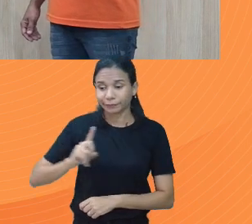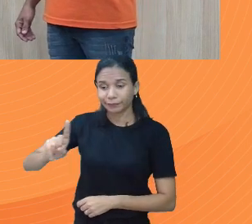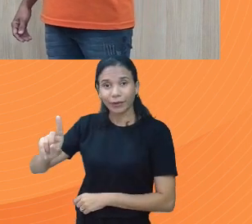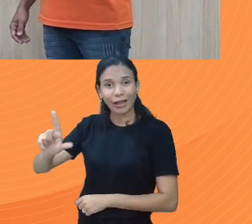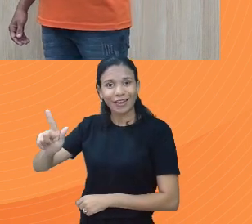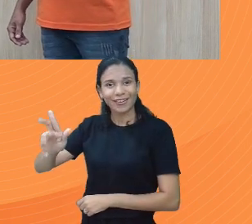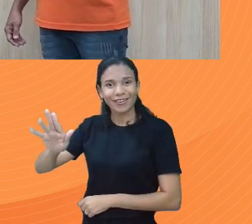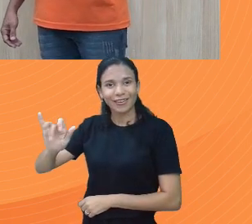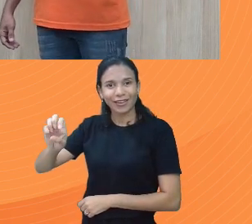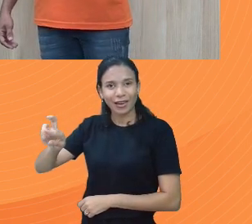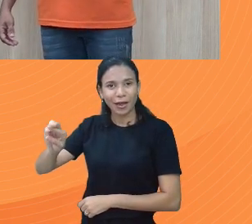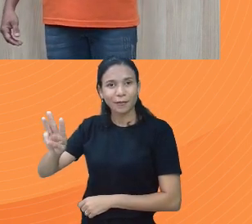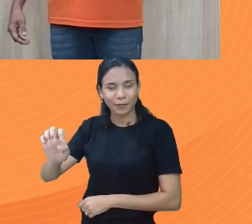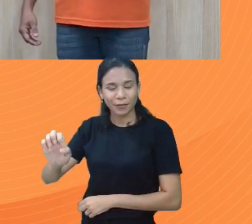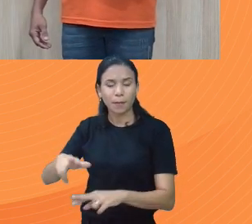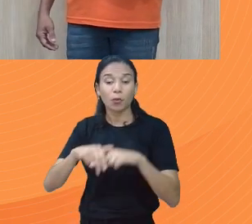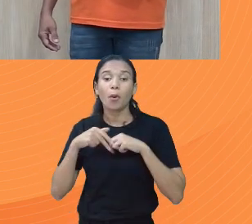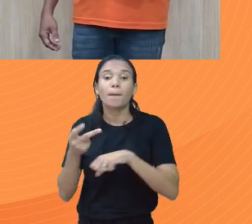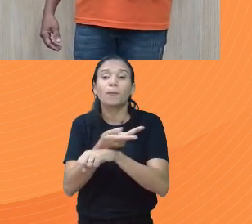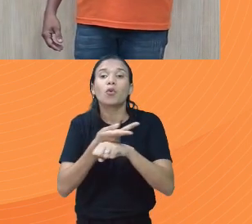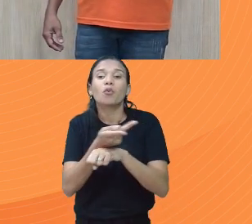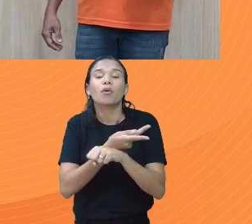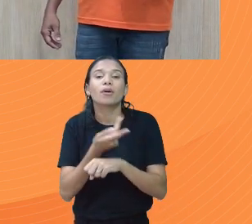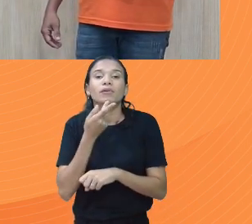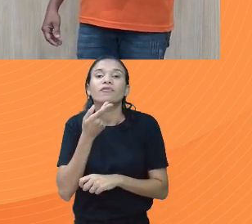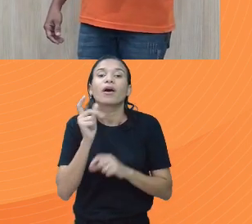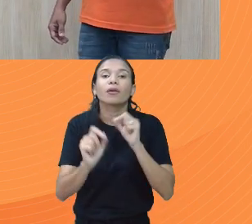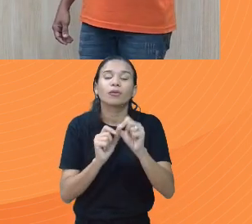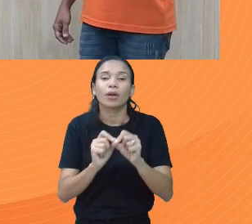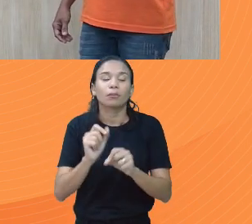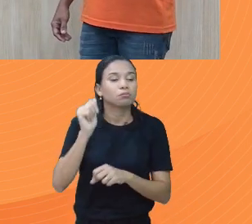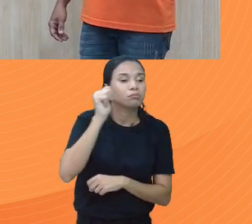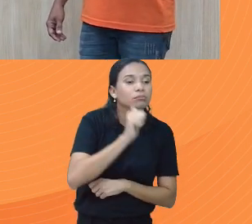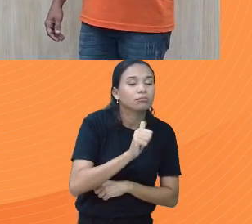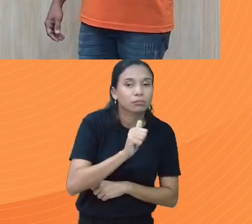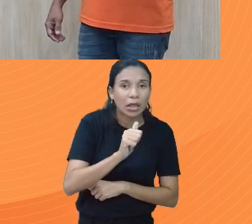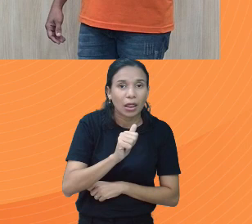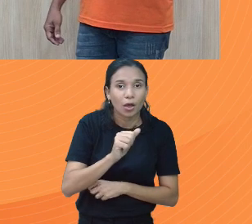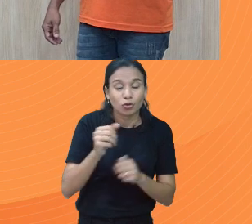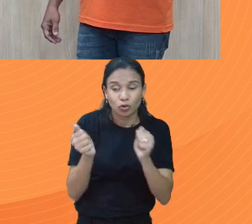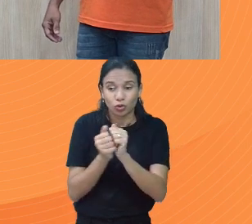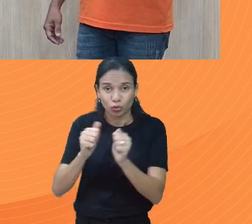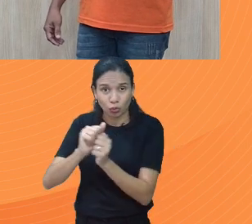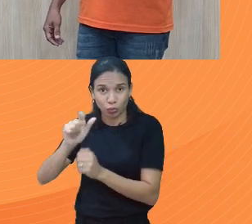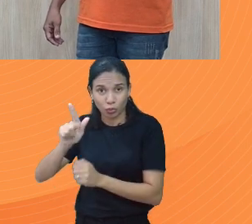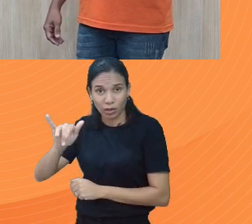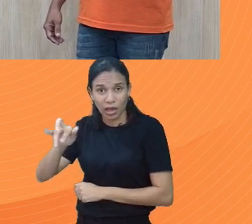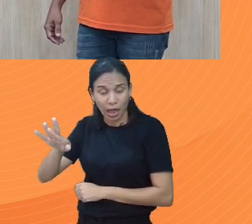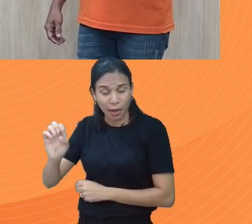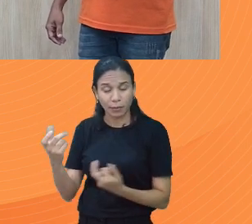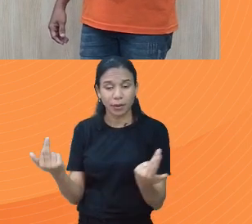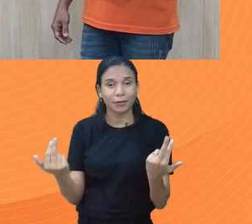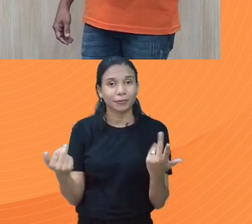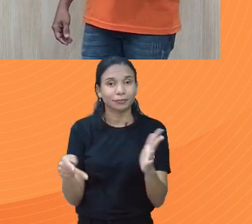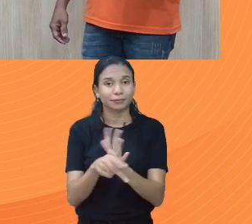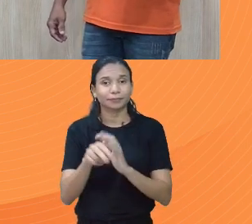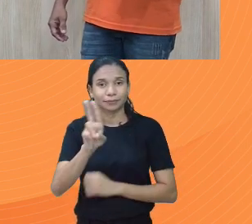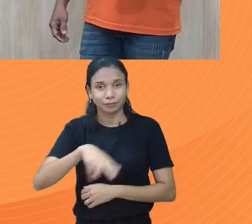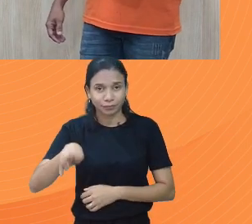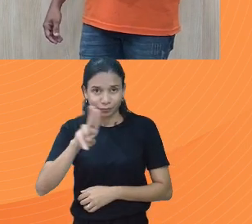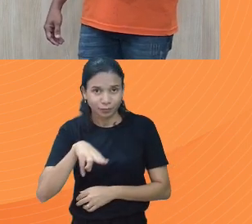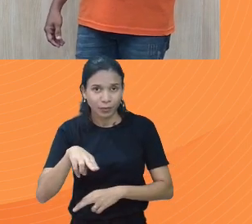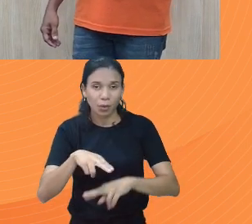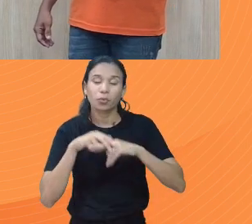procurar entre as afirmativas aquela que diz que Flávia e Guilherme gastaram, né, a mesma quantia. E